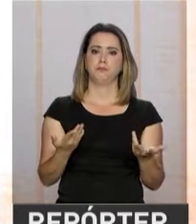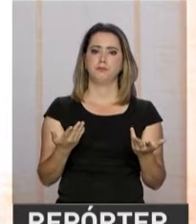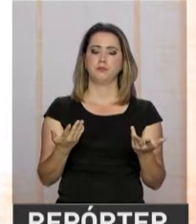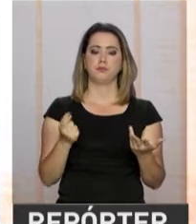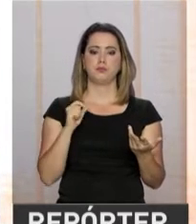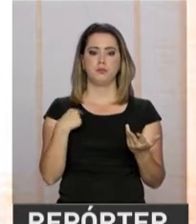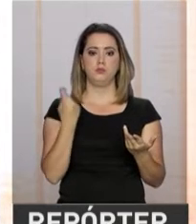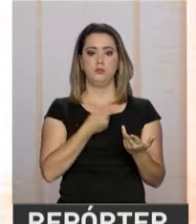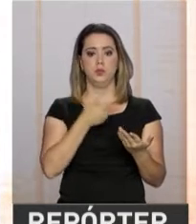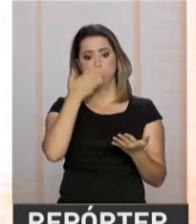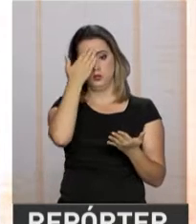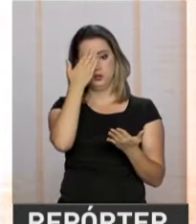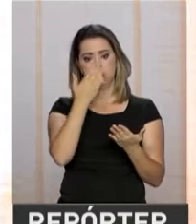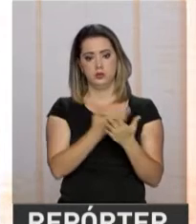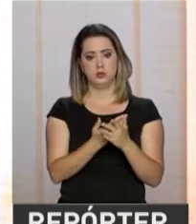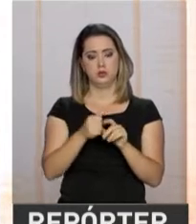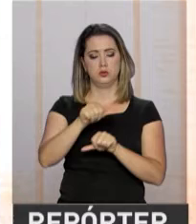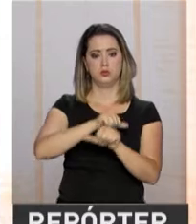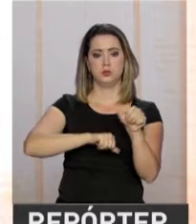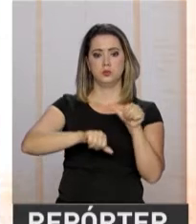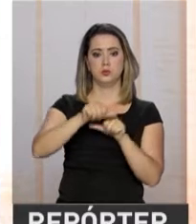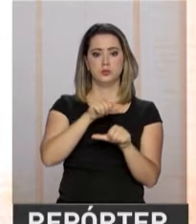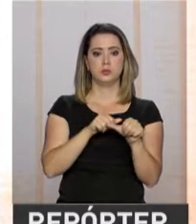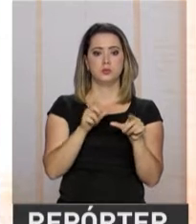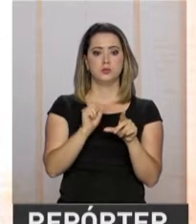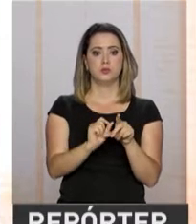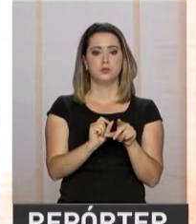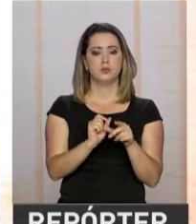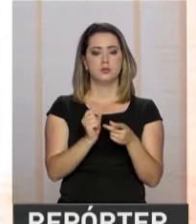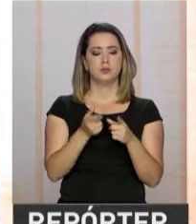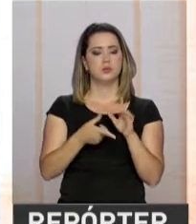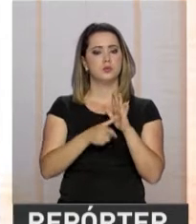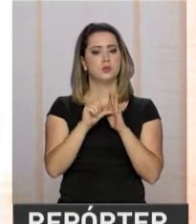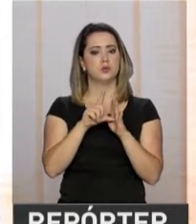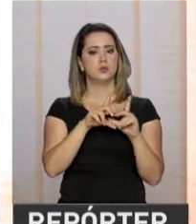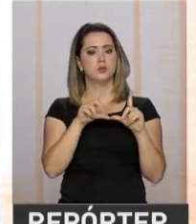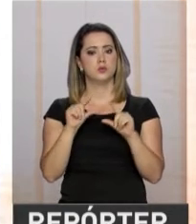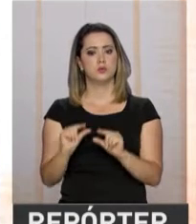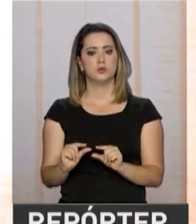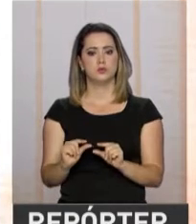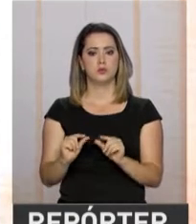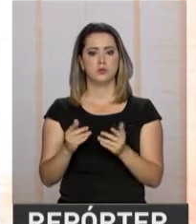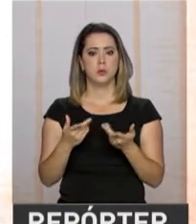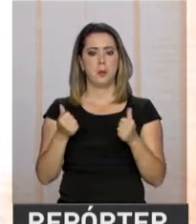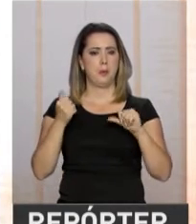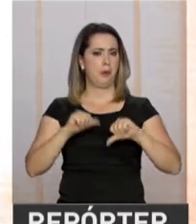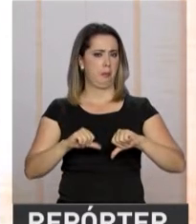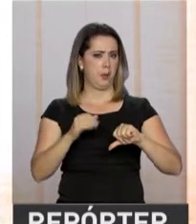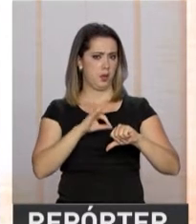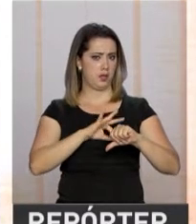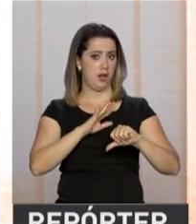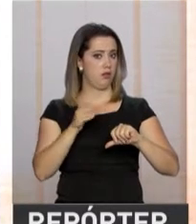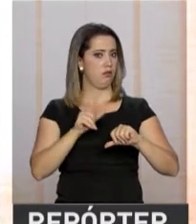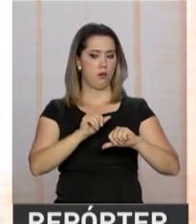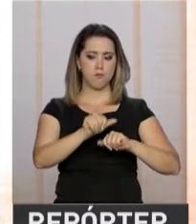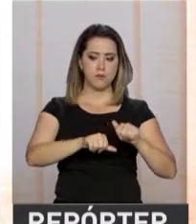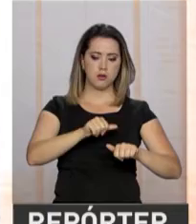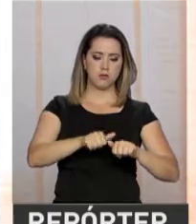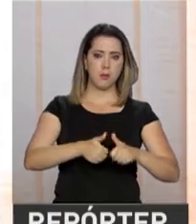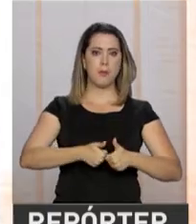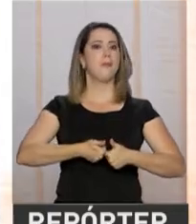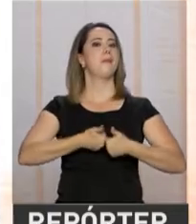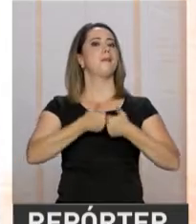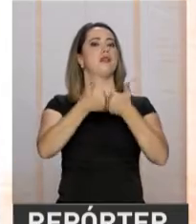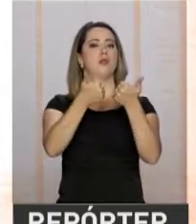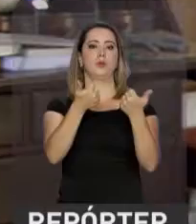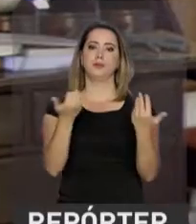a gente está prevendo uma reversão daquela tendência anterior que era de queda, que era de piora da renda, para uma tendência agora que é uma